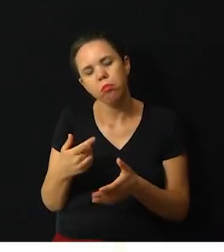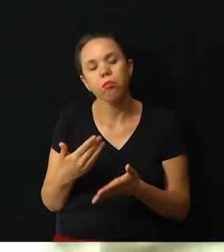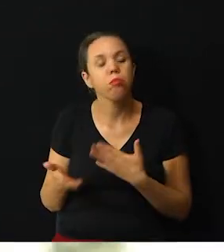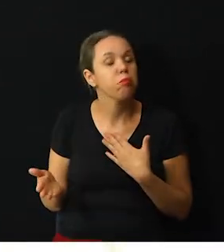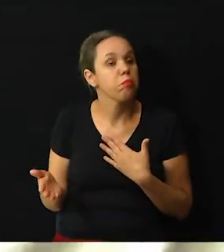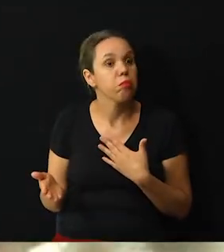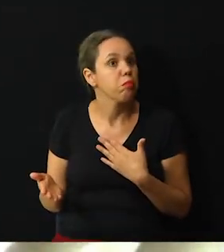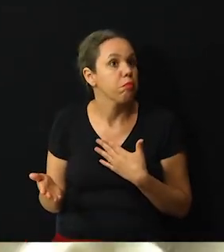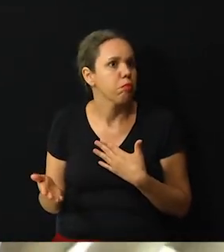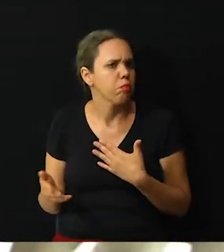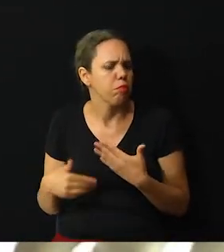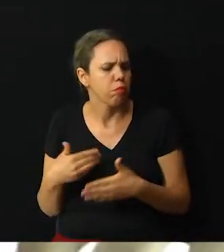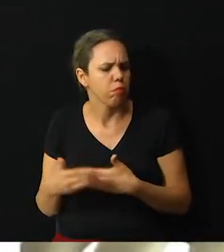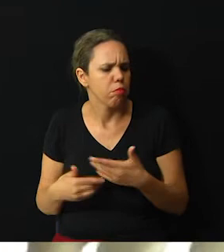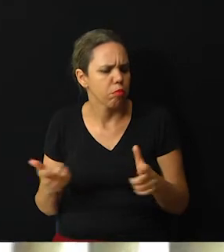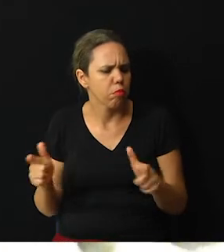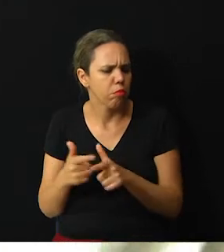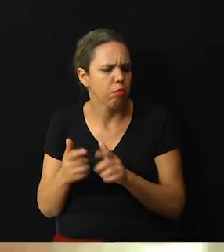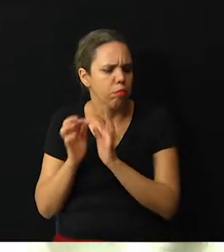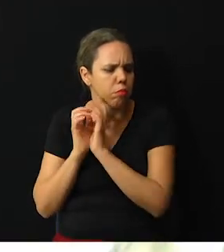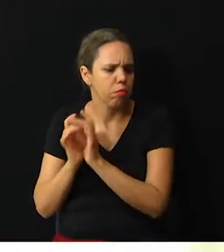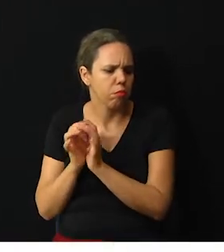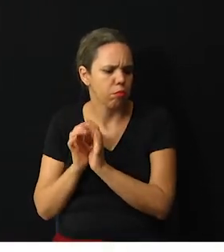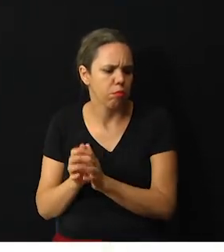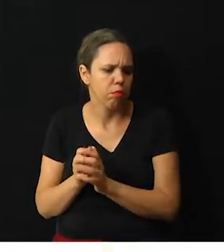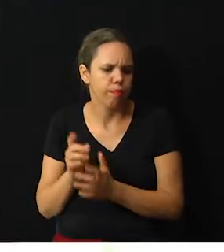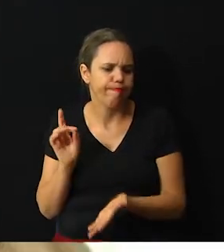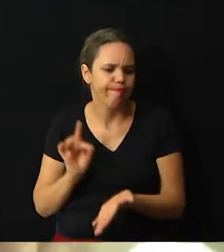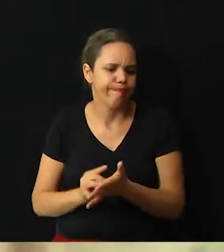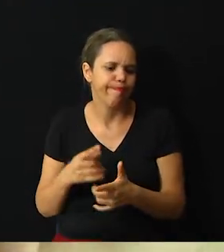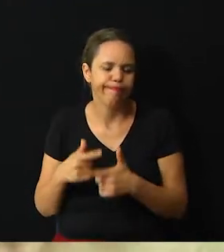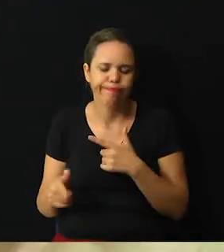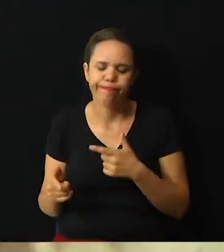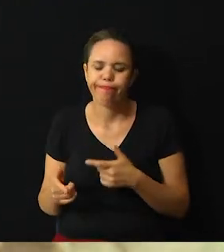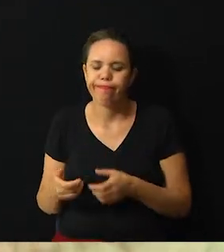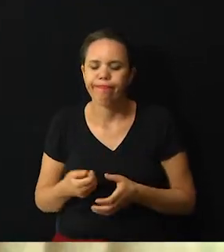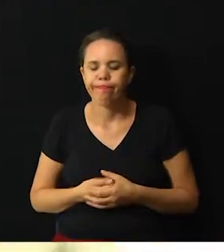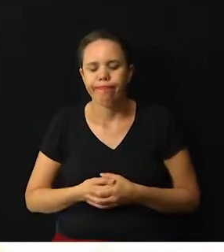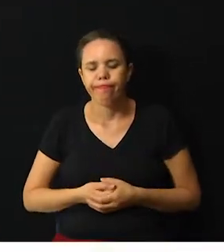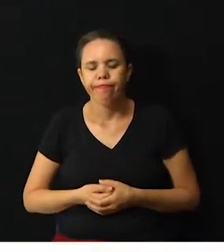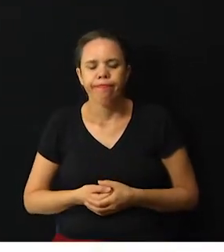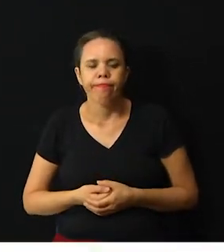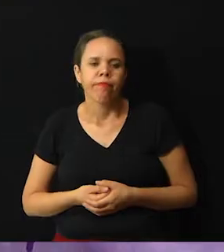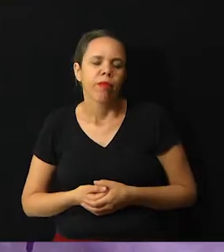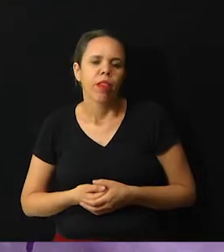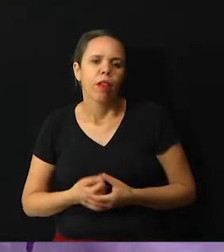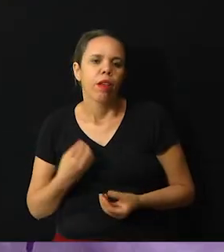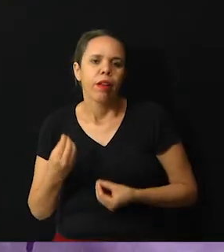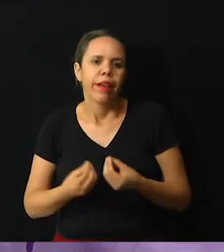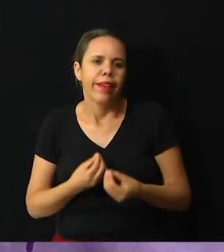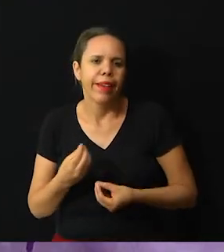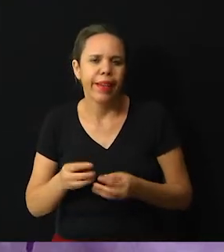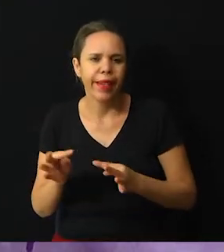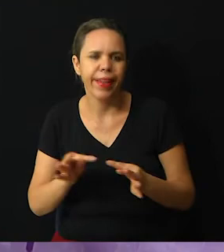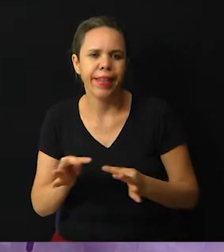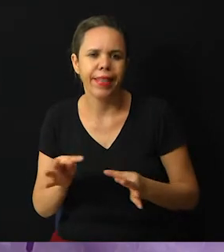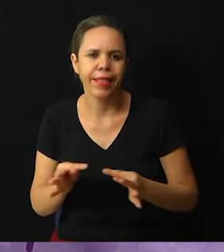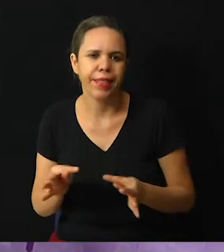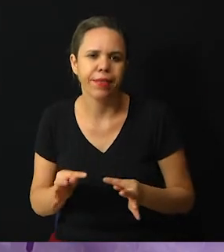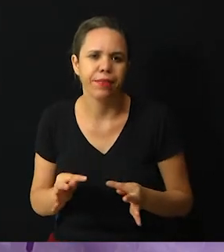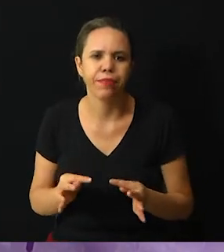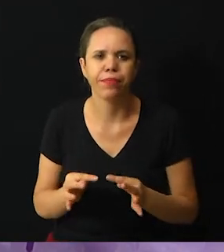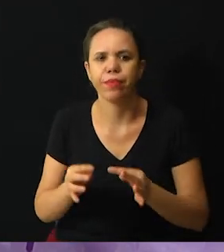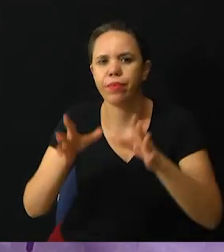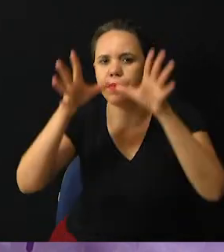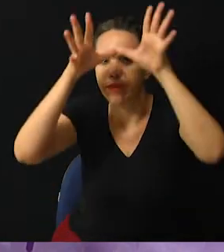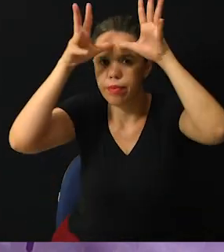e daí se eu já estou dentro de um processo degenerativo, aí que a coisa realmente dá uma acelerada. E doutora, como que funciona o tratamento